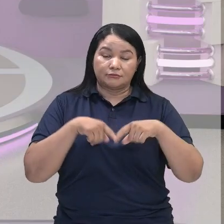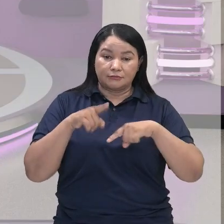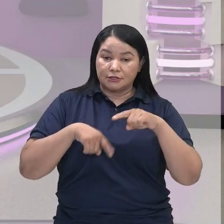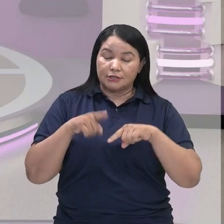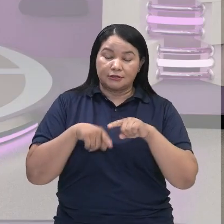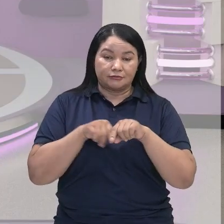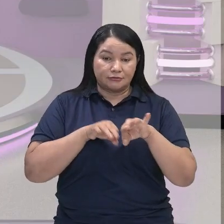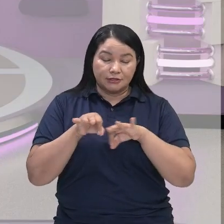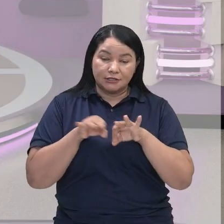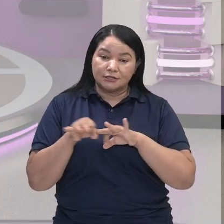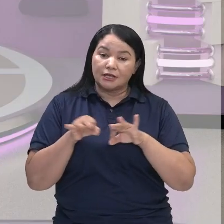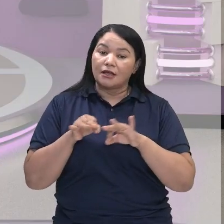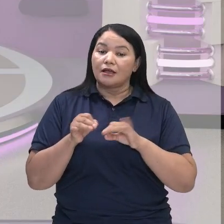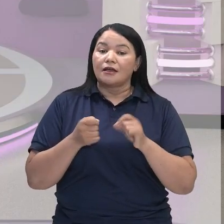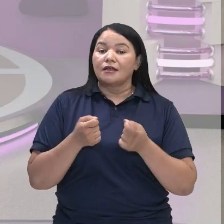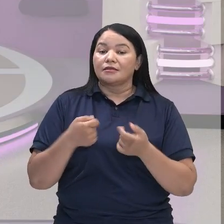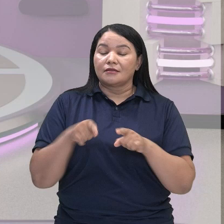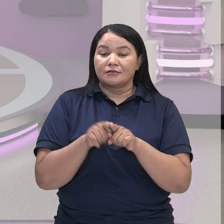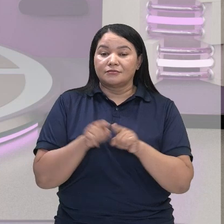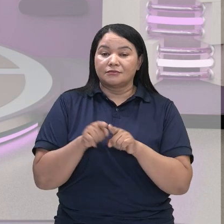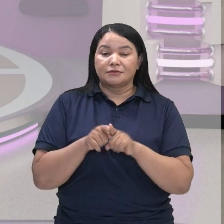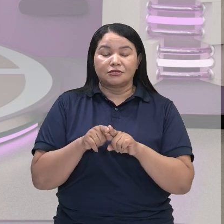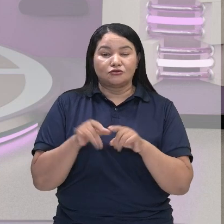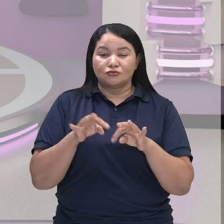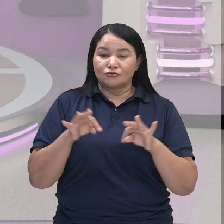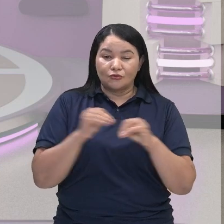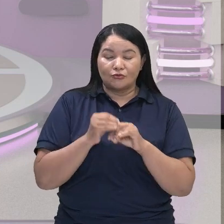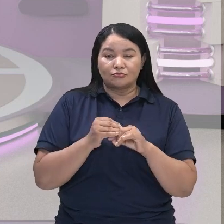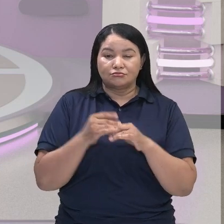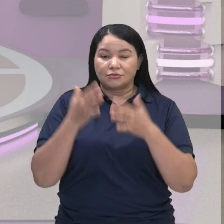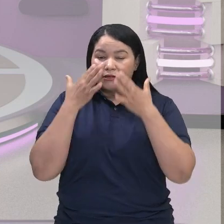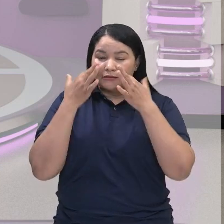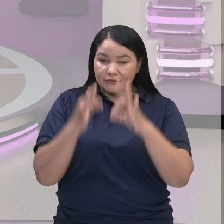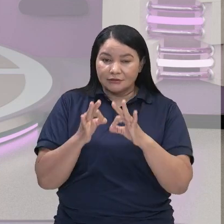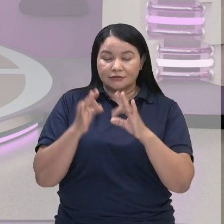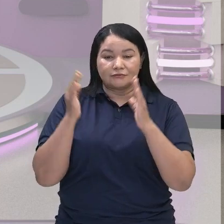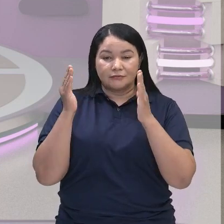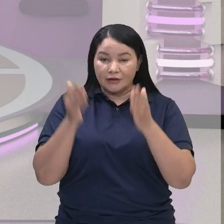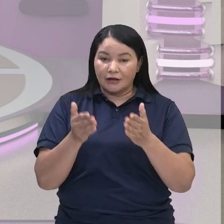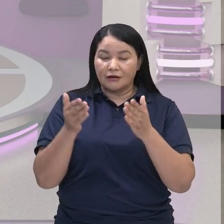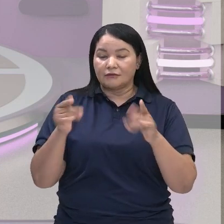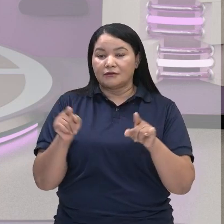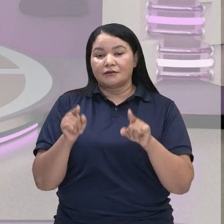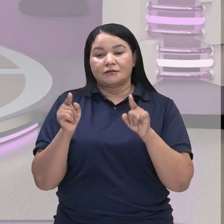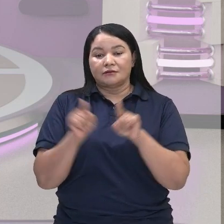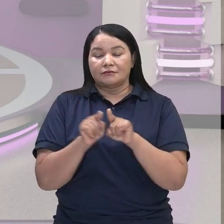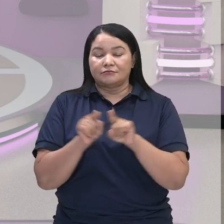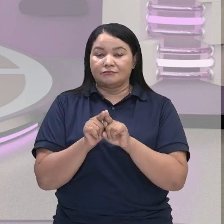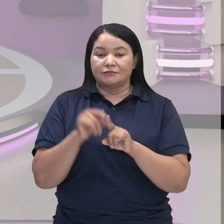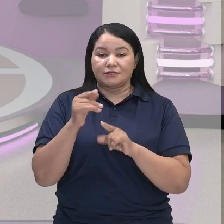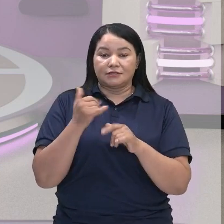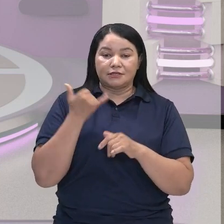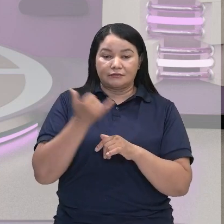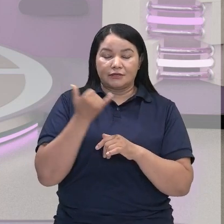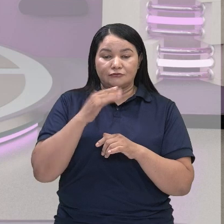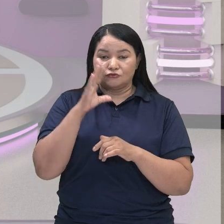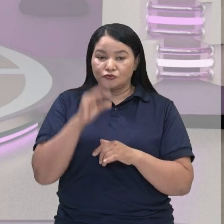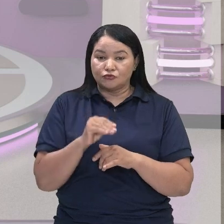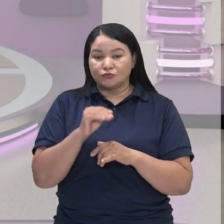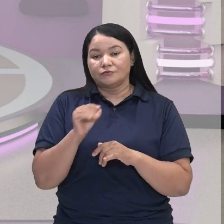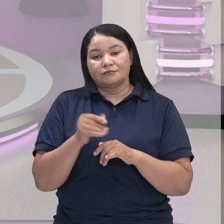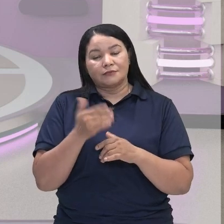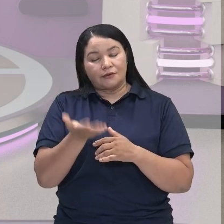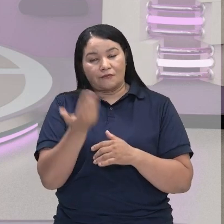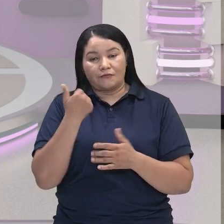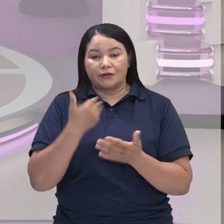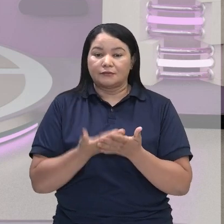seu material, vai se afastar de tudo que possa tirar a sua atenção, colocar ali o celular no silencioso e vir comigo